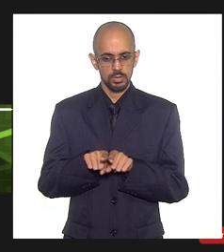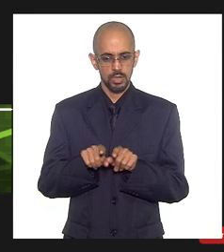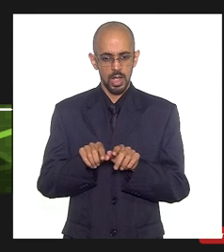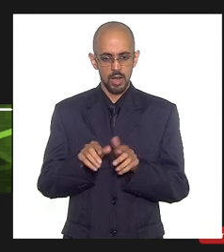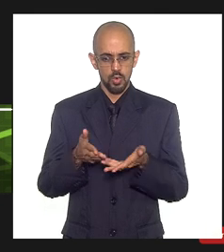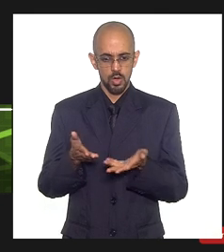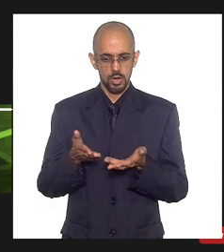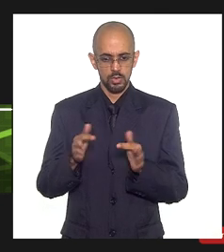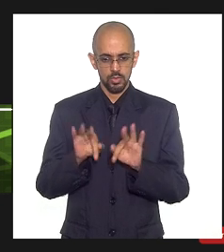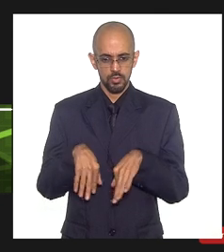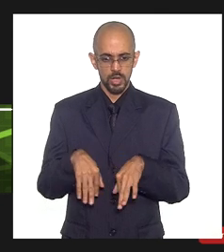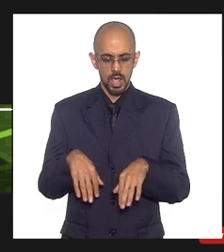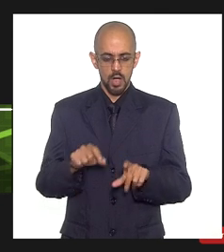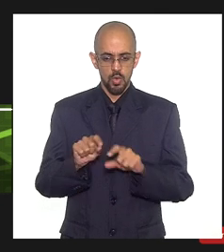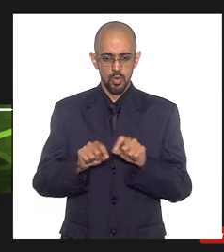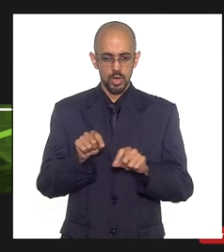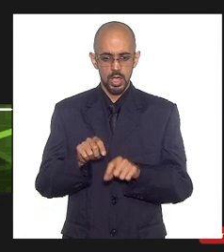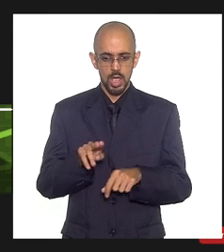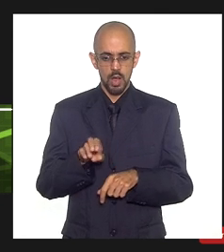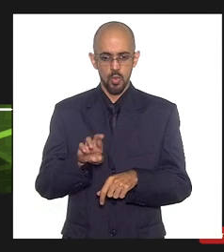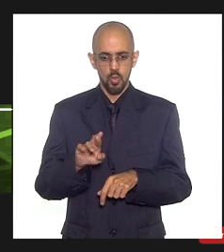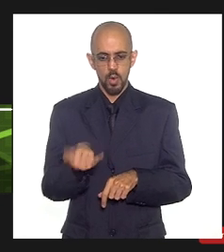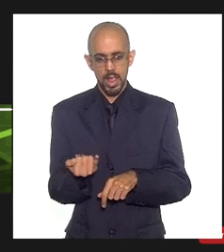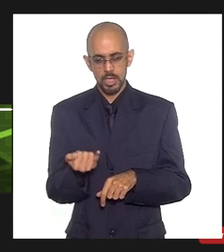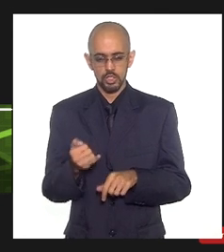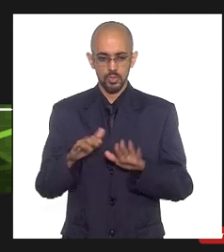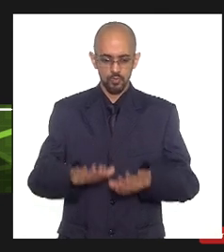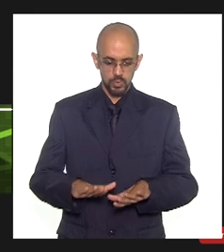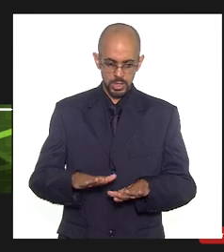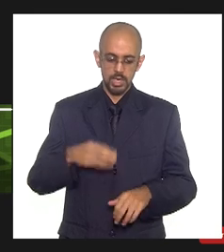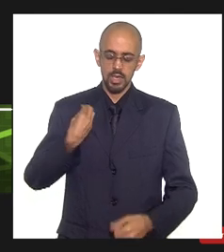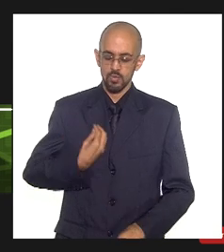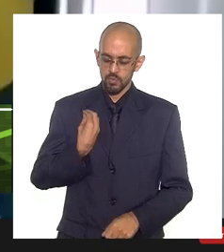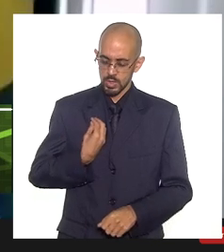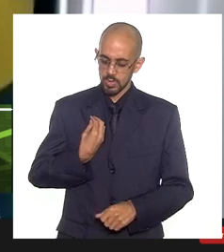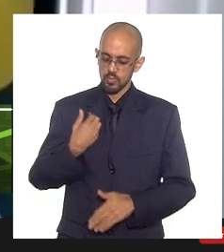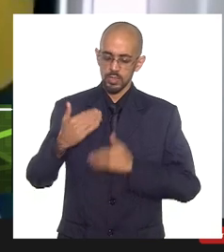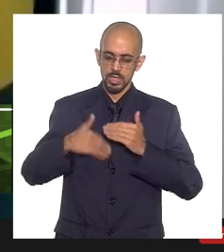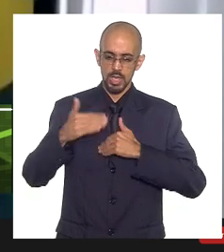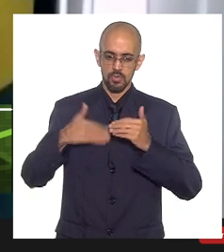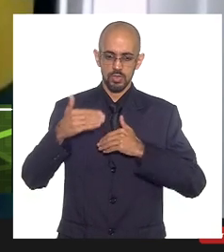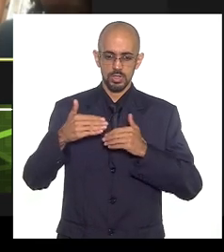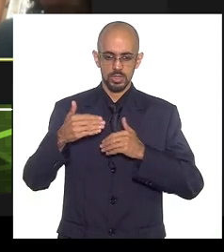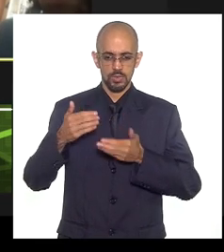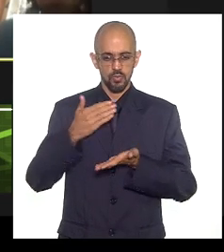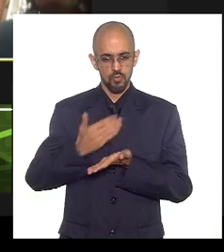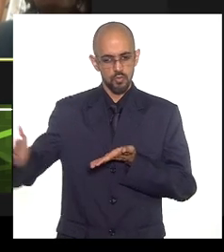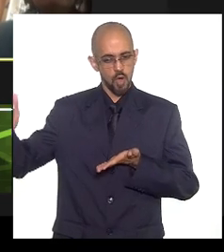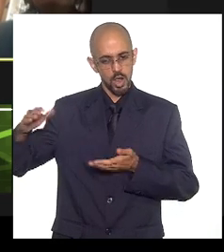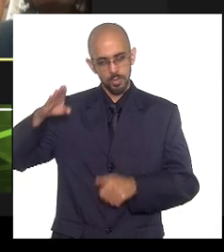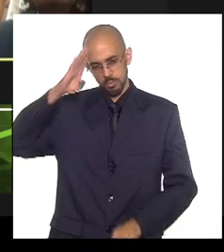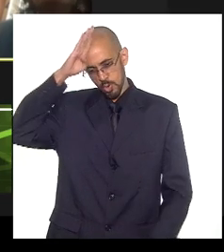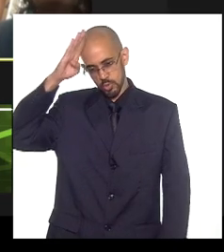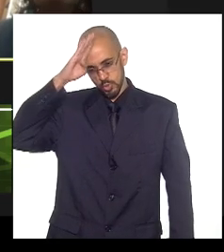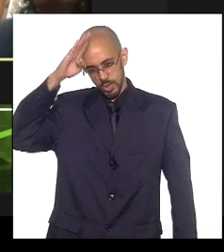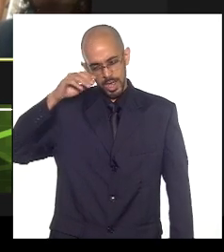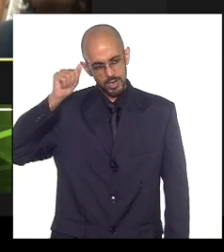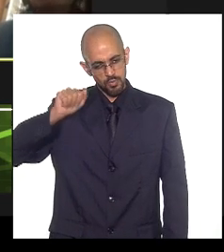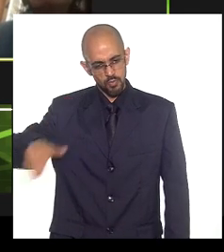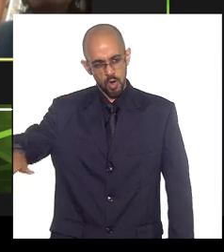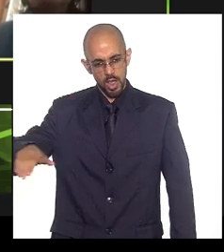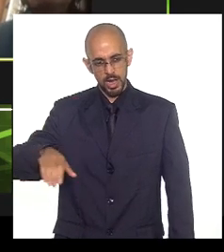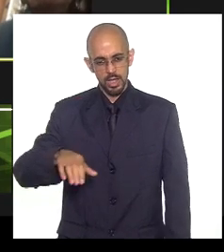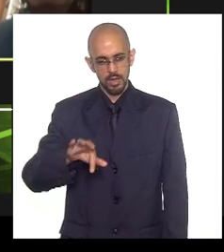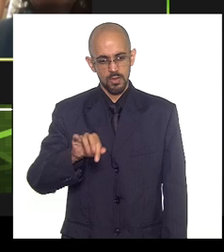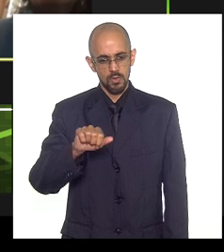a UERJ fica a UERJ vive a UERJ avança fora Bolsonaro e fora fascismo por uma